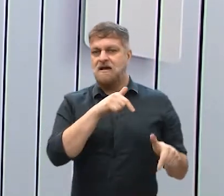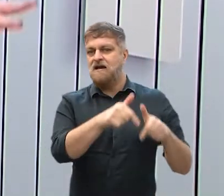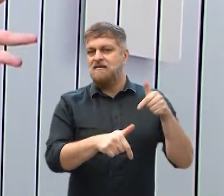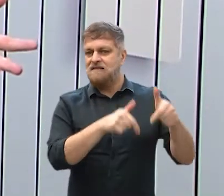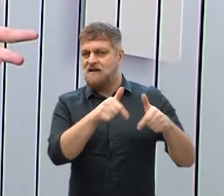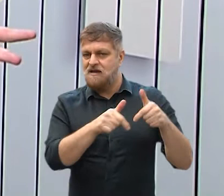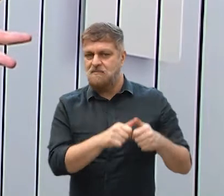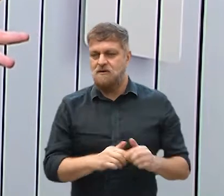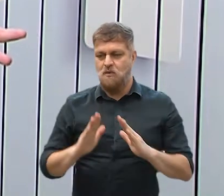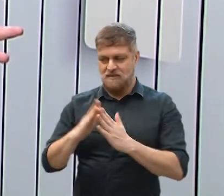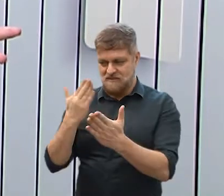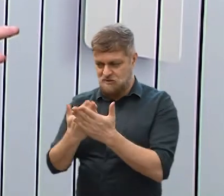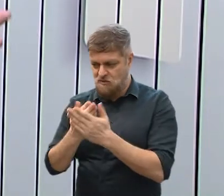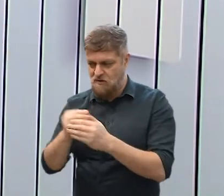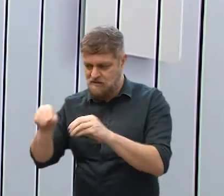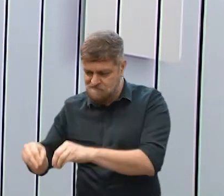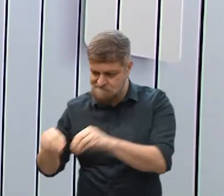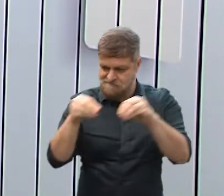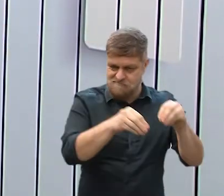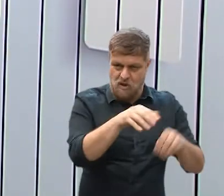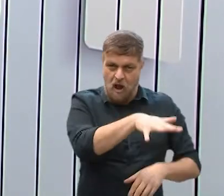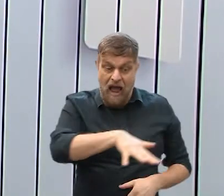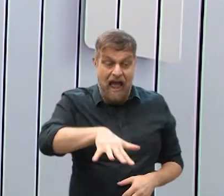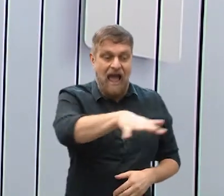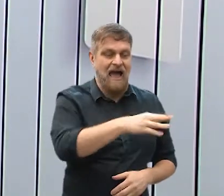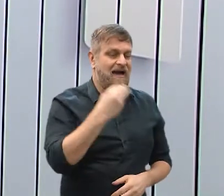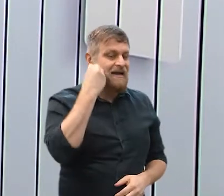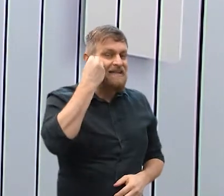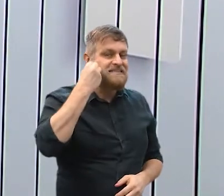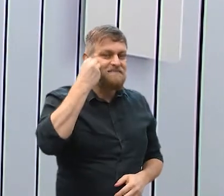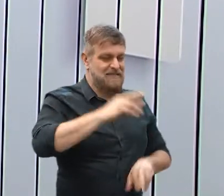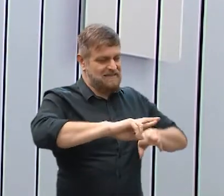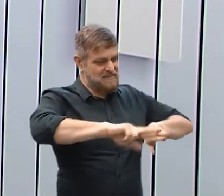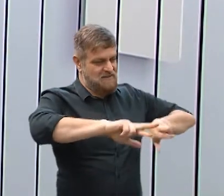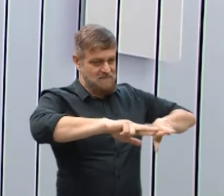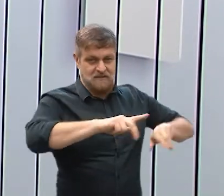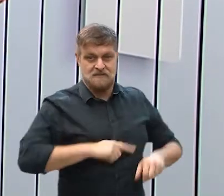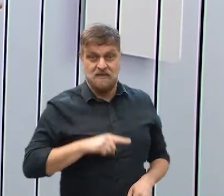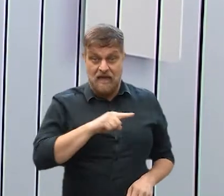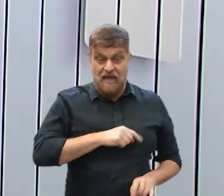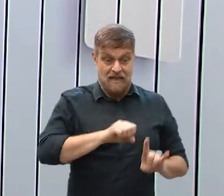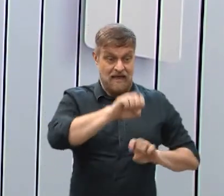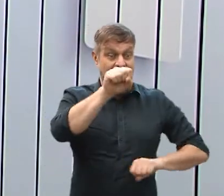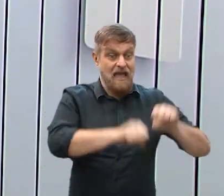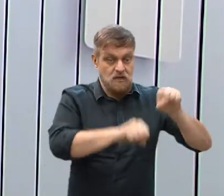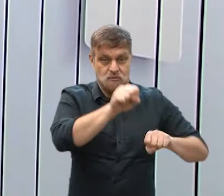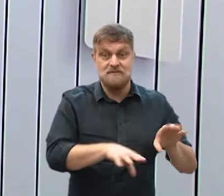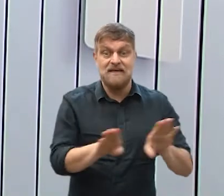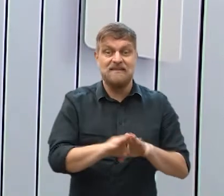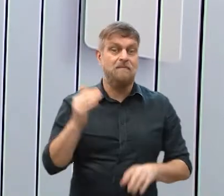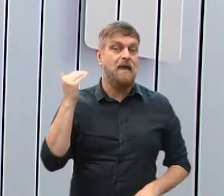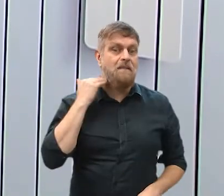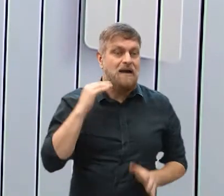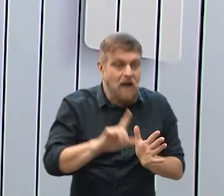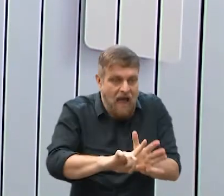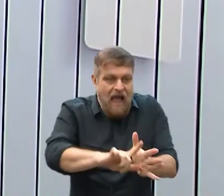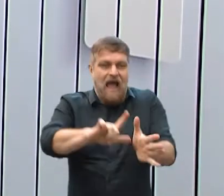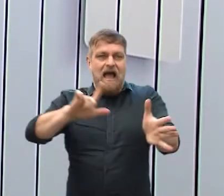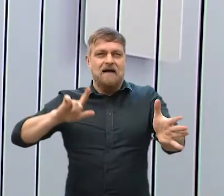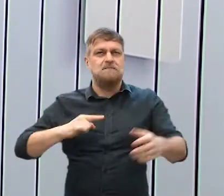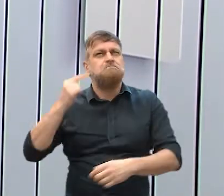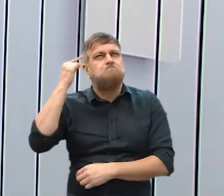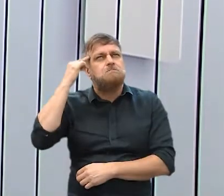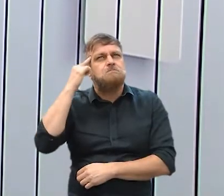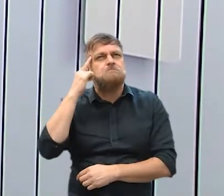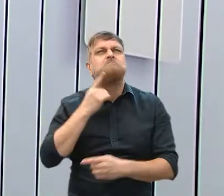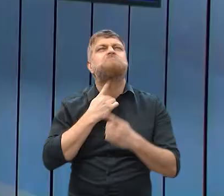e volta às salas de aula, né? Com outras experiências na carreira, em indústria e banco também, antes de